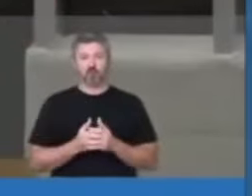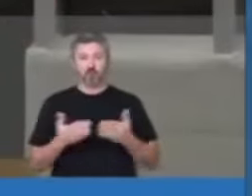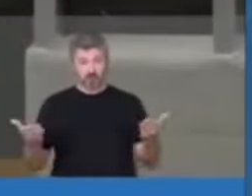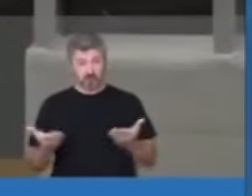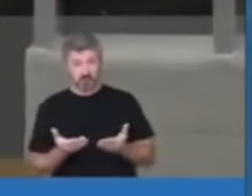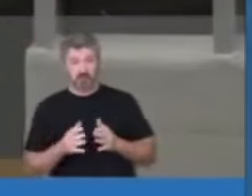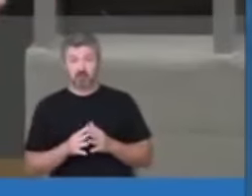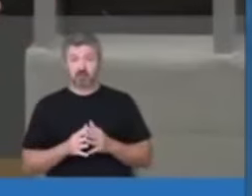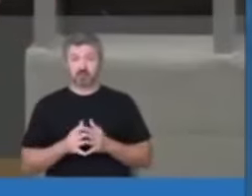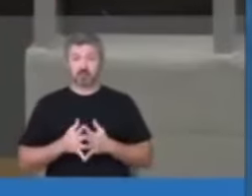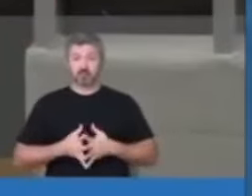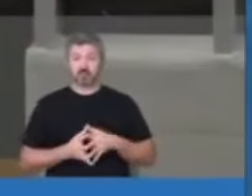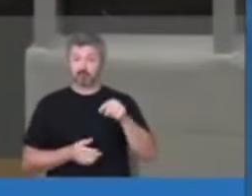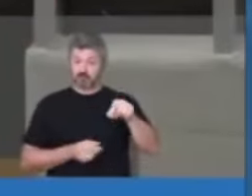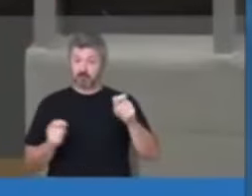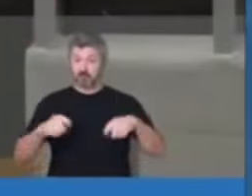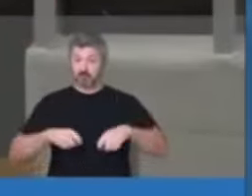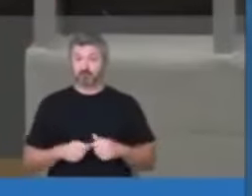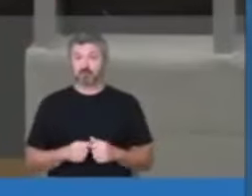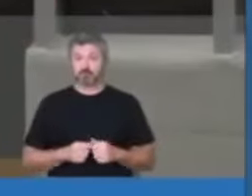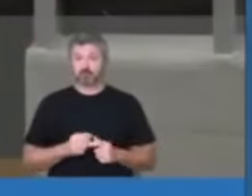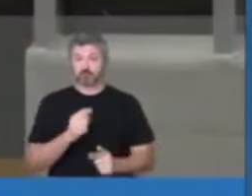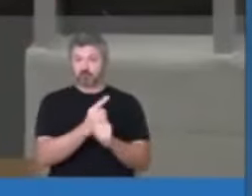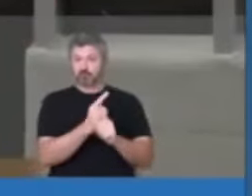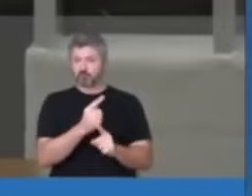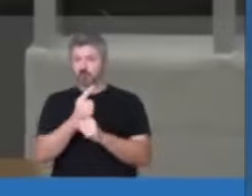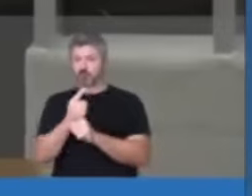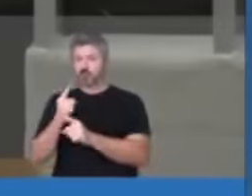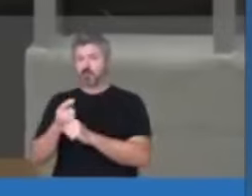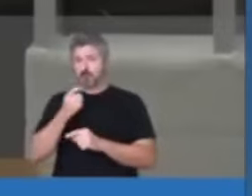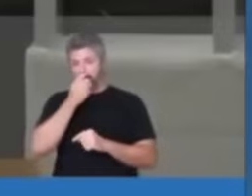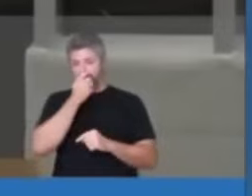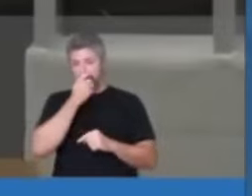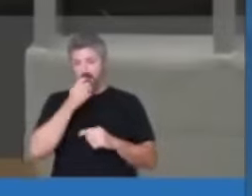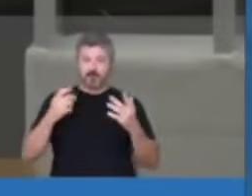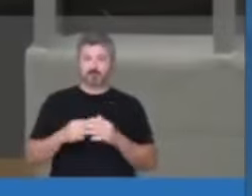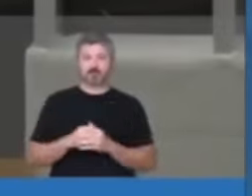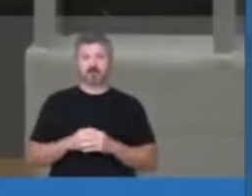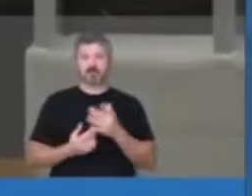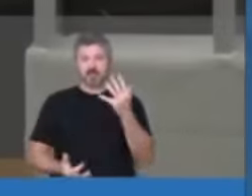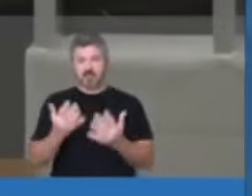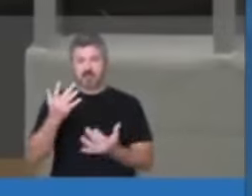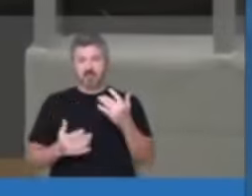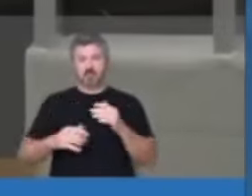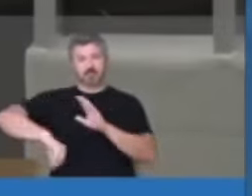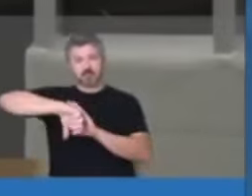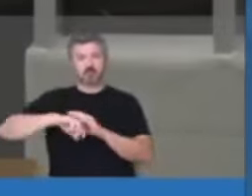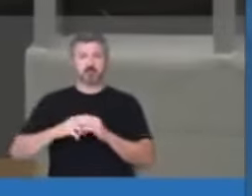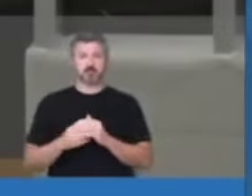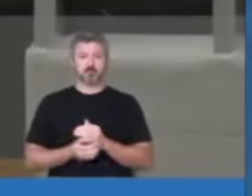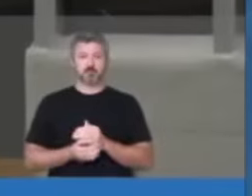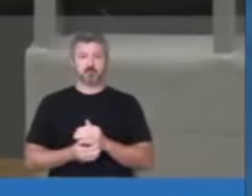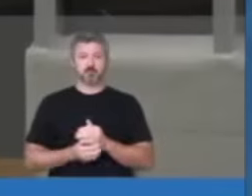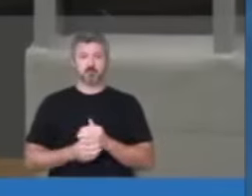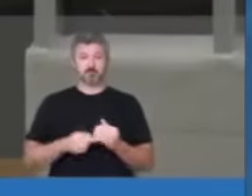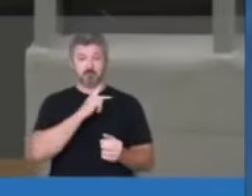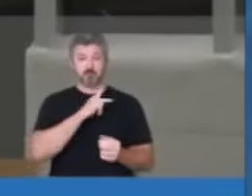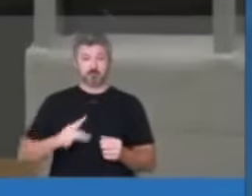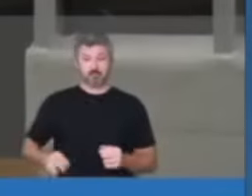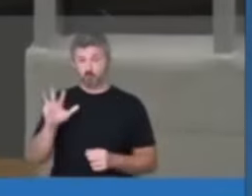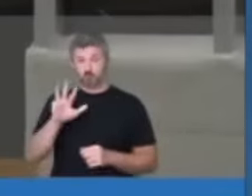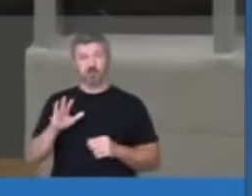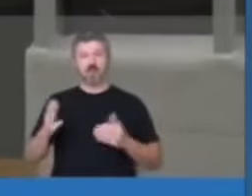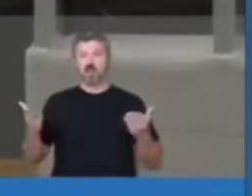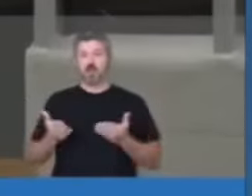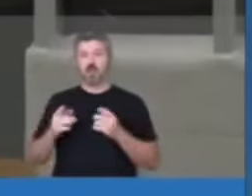temos essa possibilidade da identificação de eh queimas criminosas o presidente Lula imediatamente